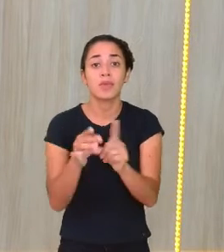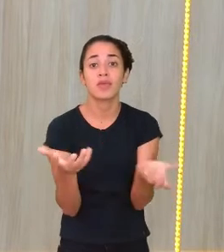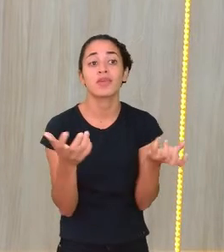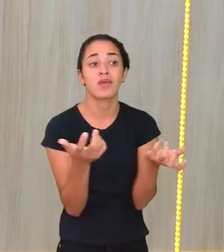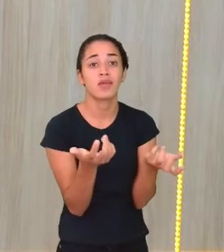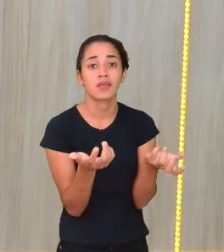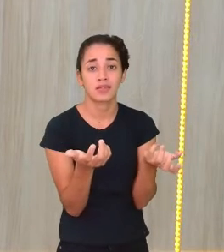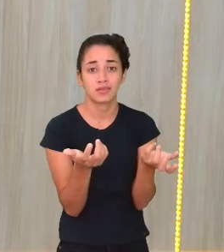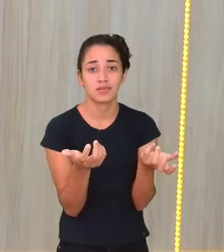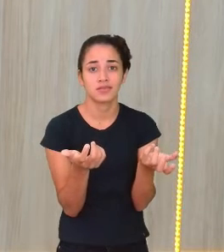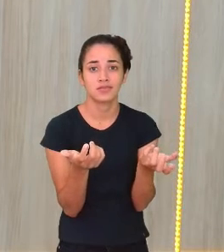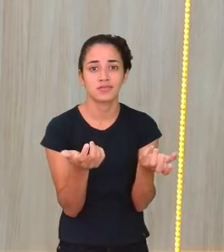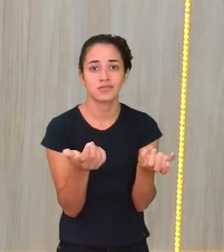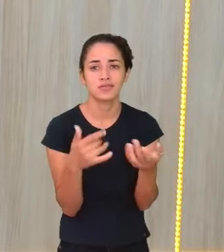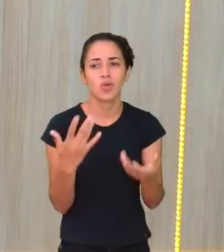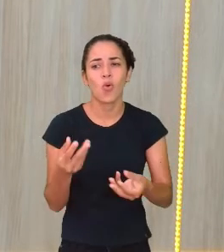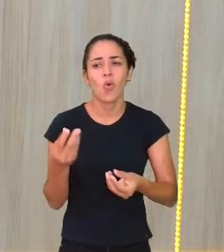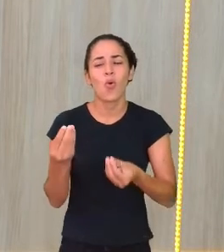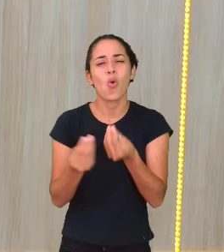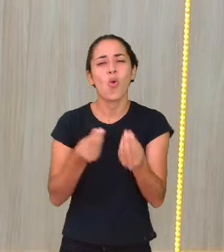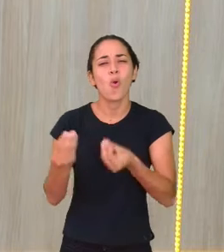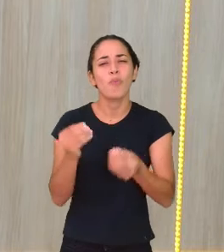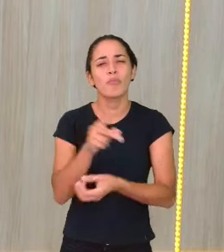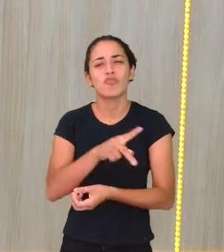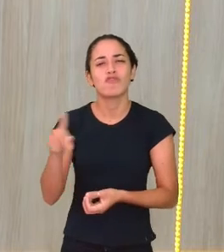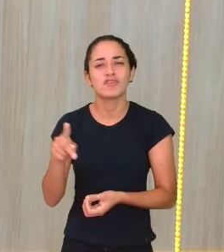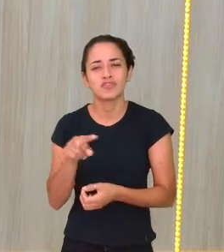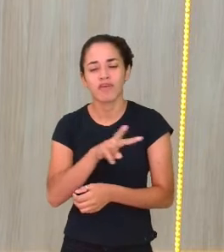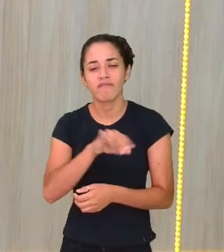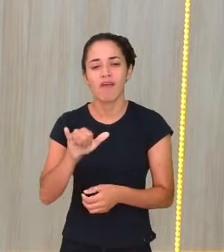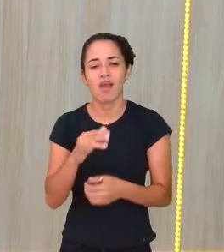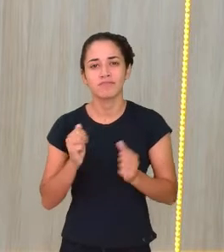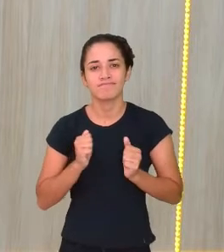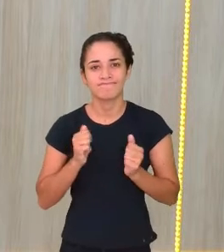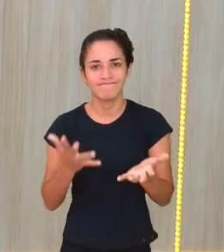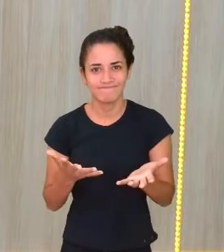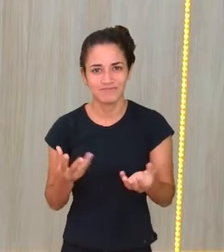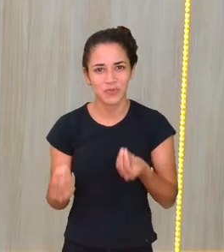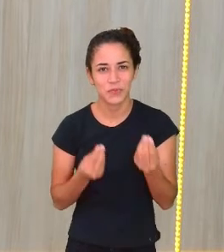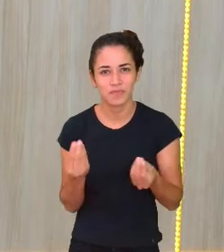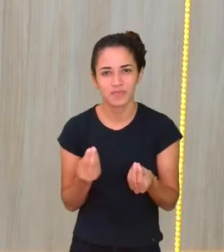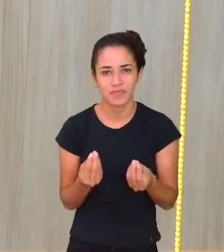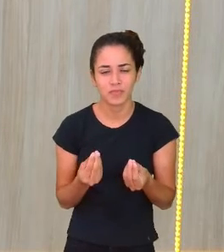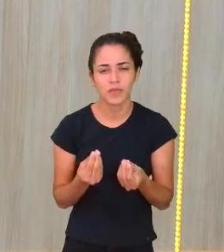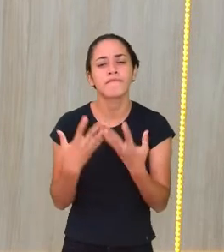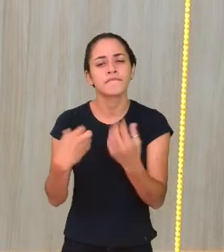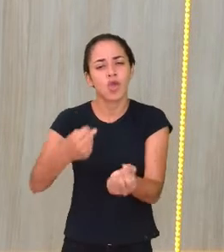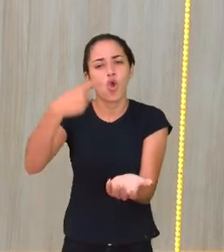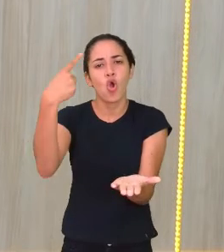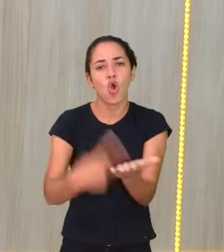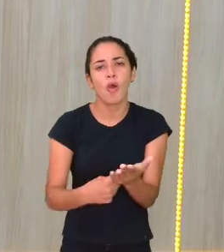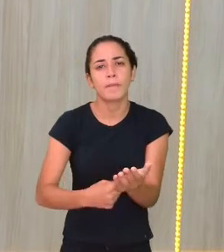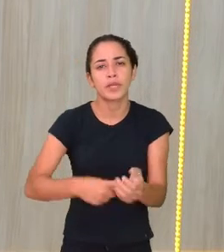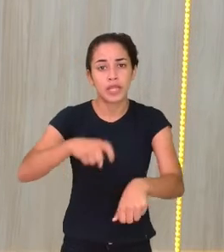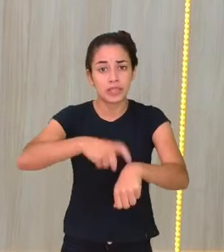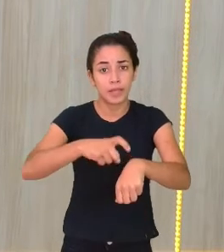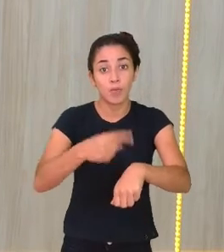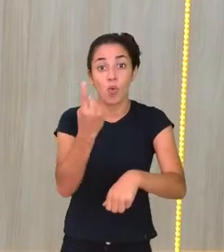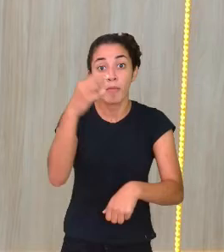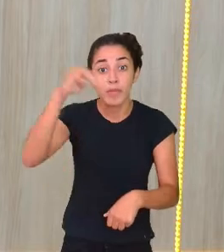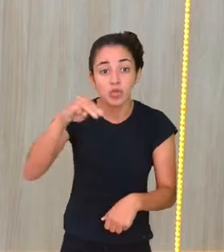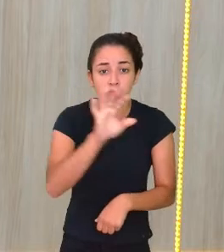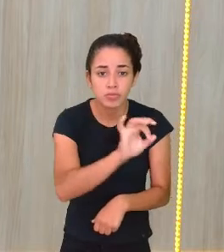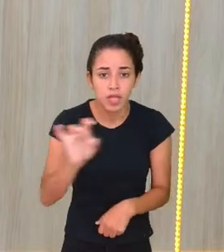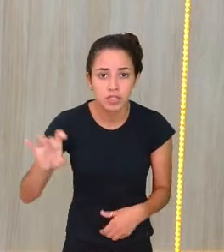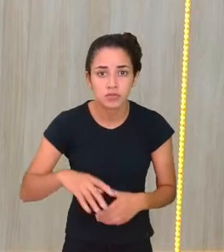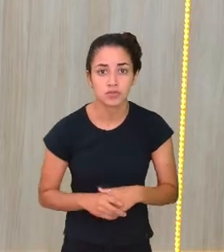aquele jogo. Qual será essa mediação assertiva desse professor? Vamos marcar um tempo, 1 minuto para cada um.